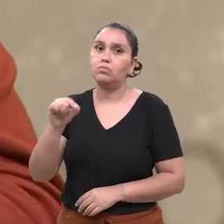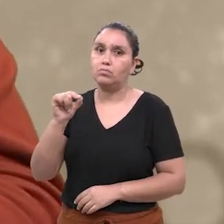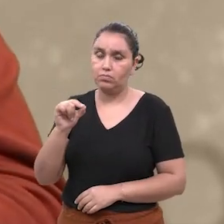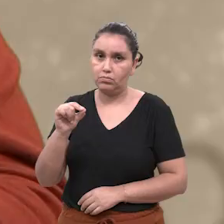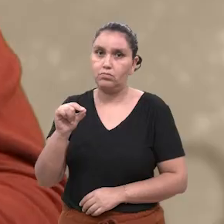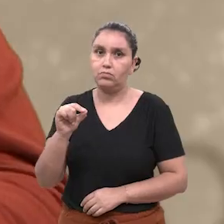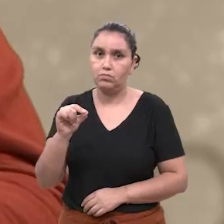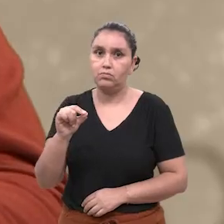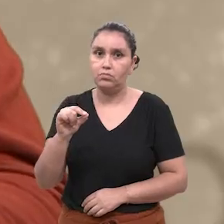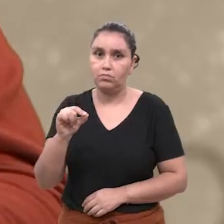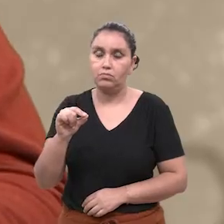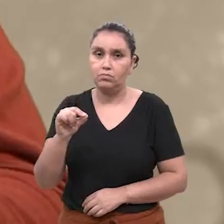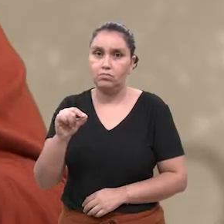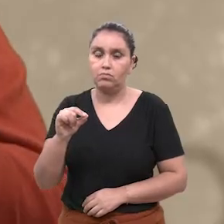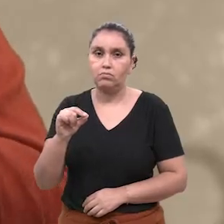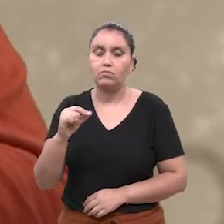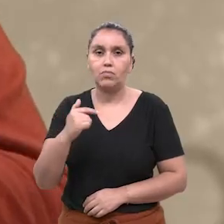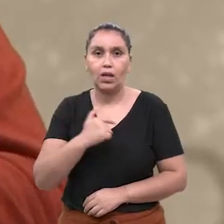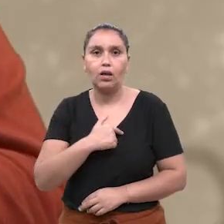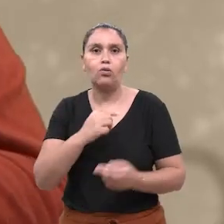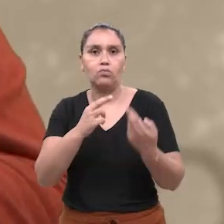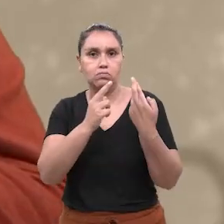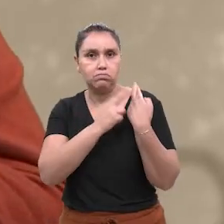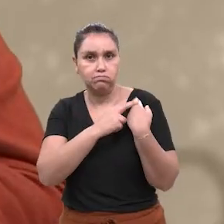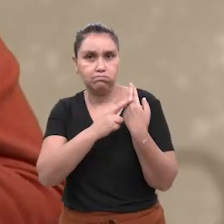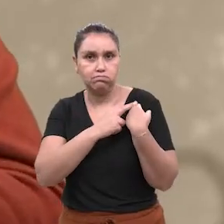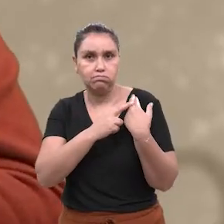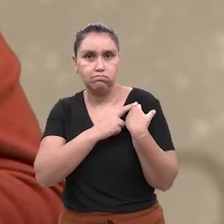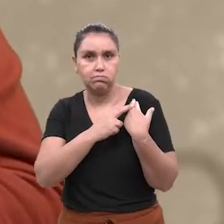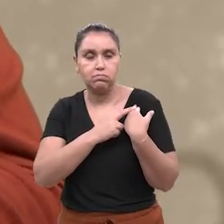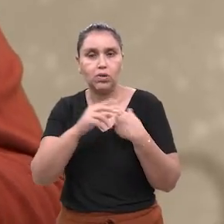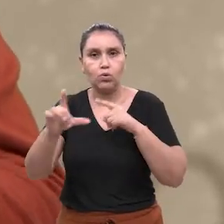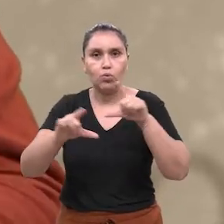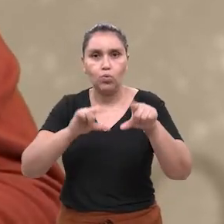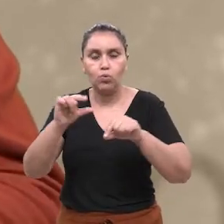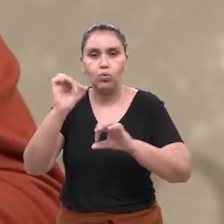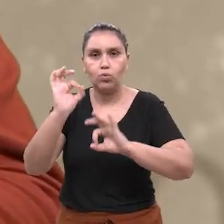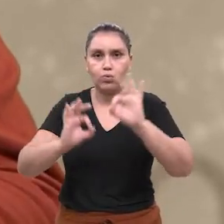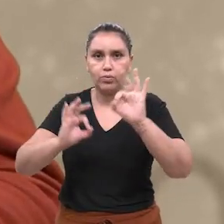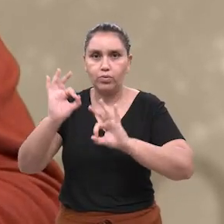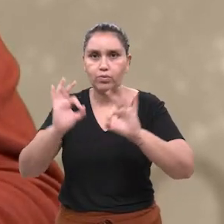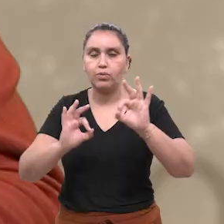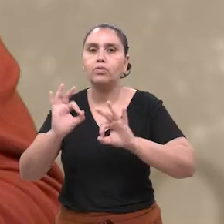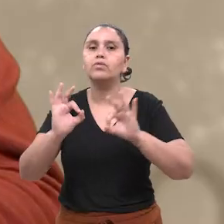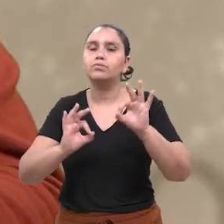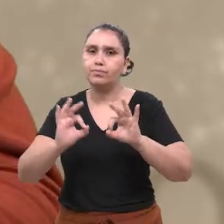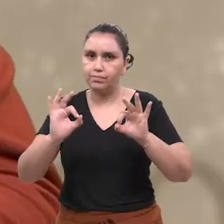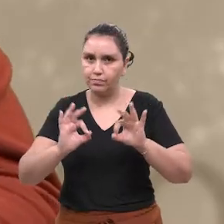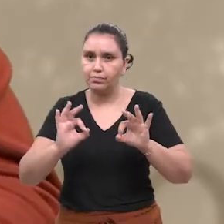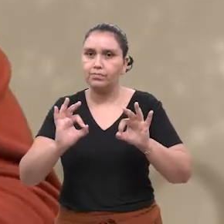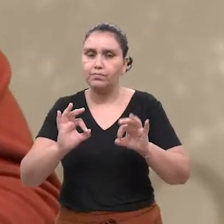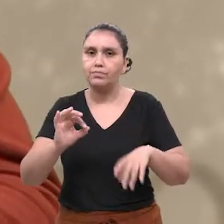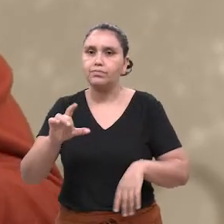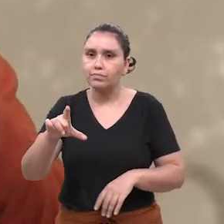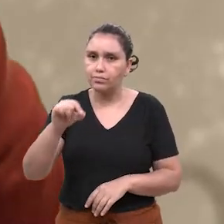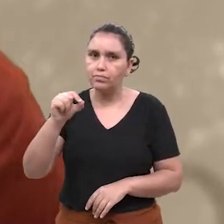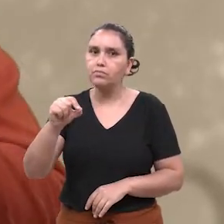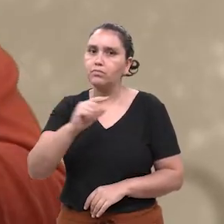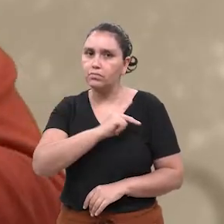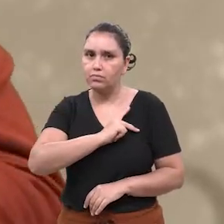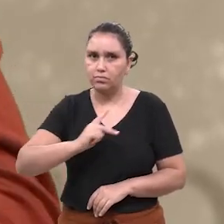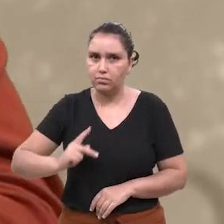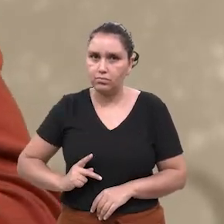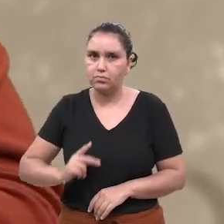Então, eu sempre fui deixar mais responsabilidade para mim, e neste momento da pandemia, com certeza eu fiz isso. Digo, olha,